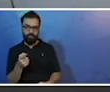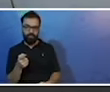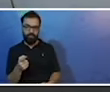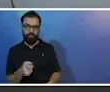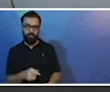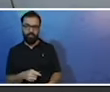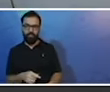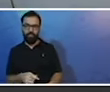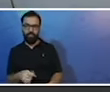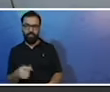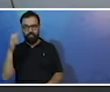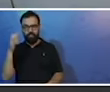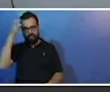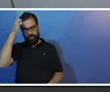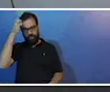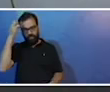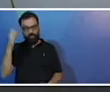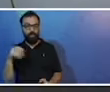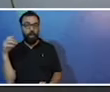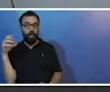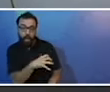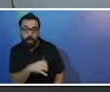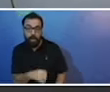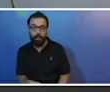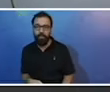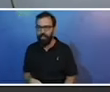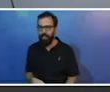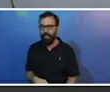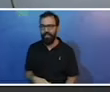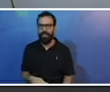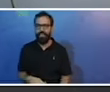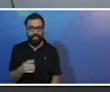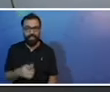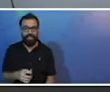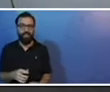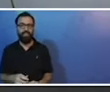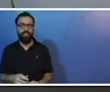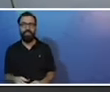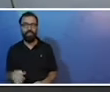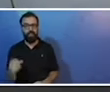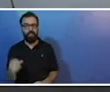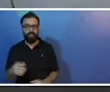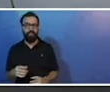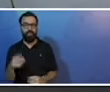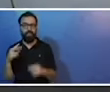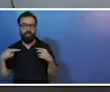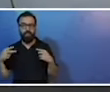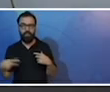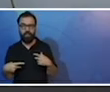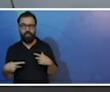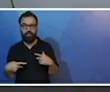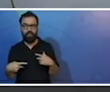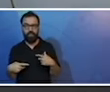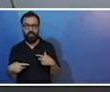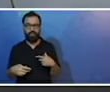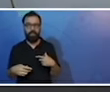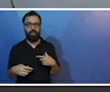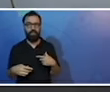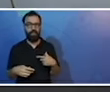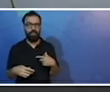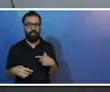da parte final só que agora tudo rápido quem decorou tudo aí estava o homem no seu lugar